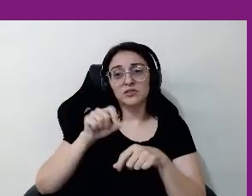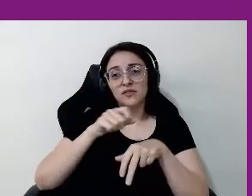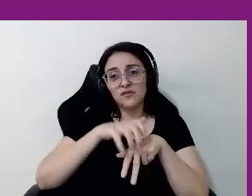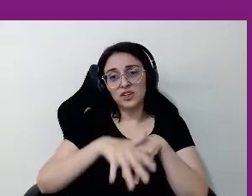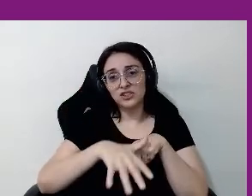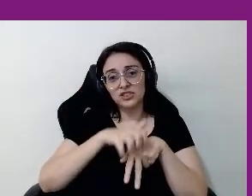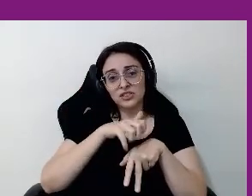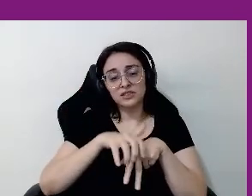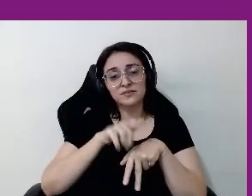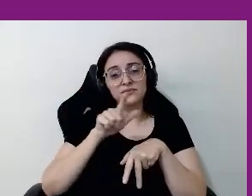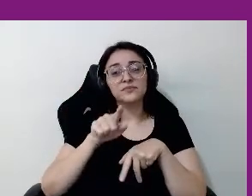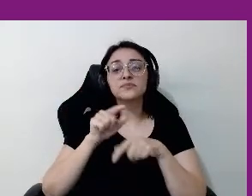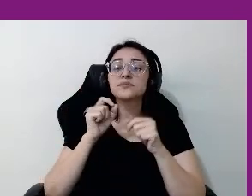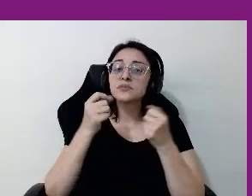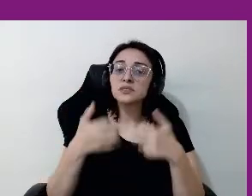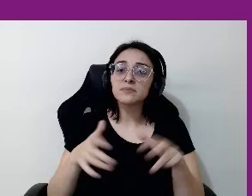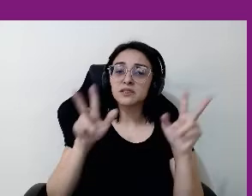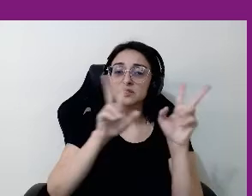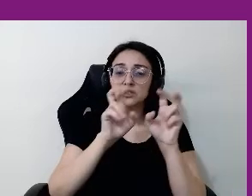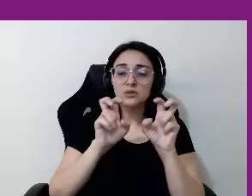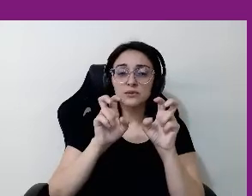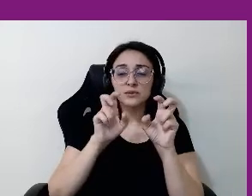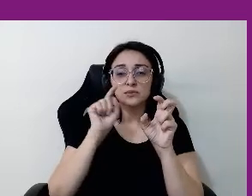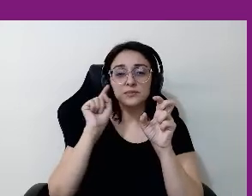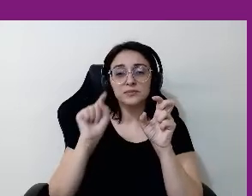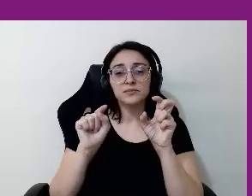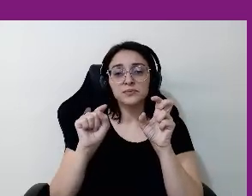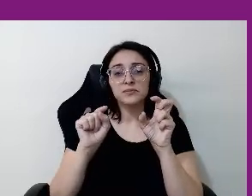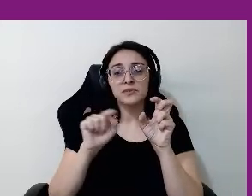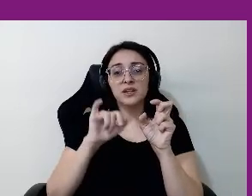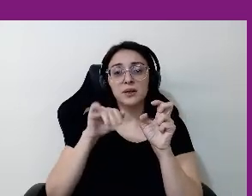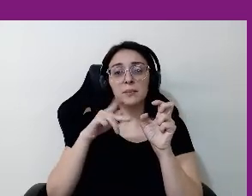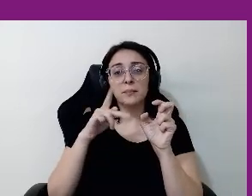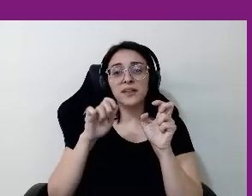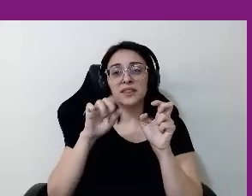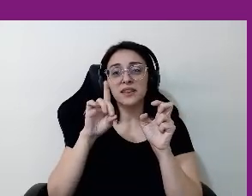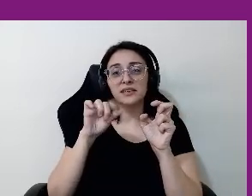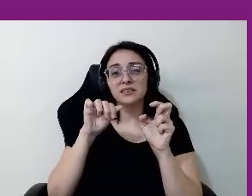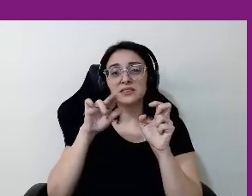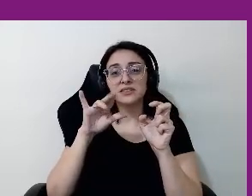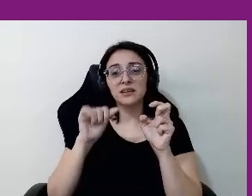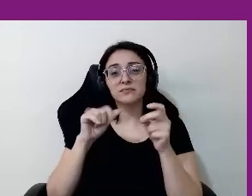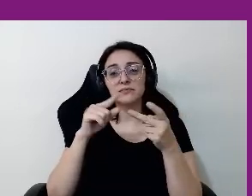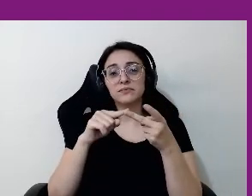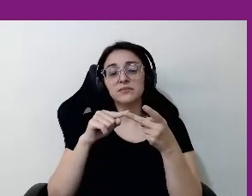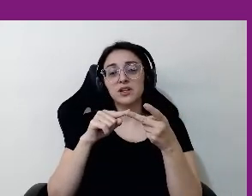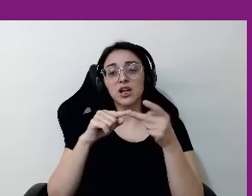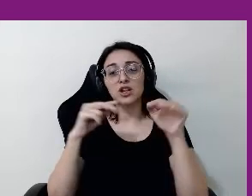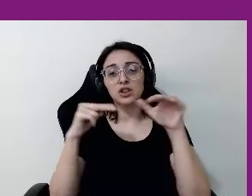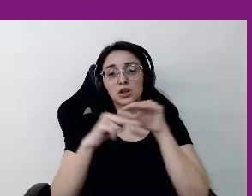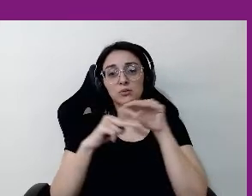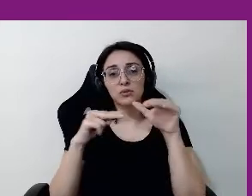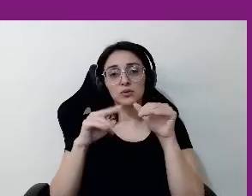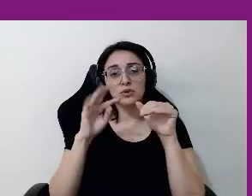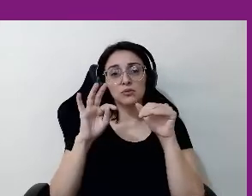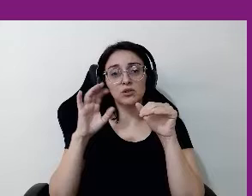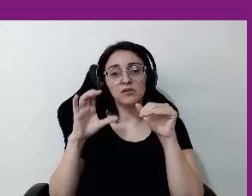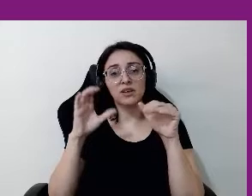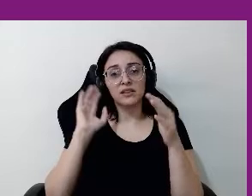que a gente fala sobre a titulação pela impedância e pela tomografia, que é o que nosso grupo tem feito até hoje,